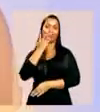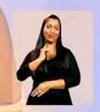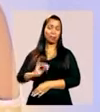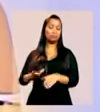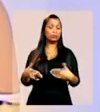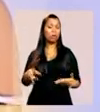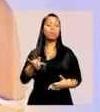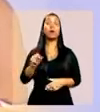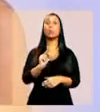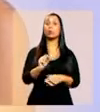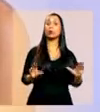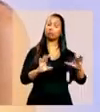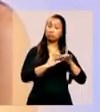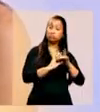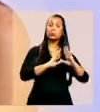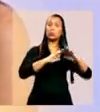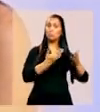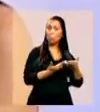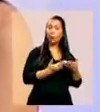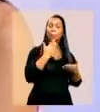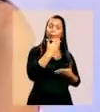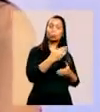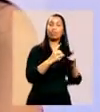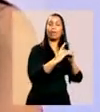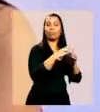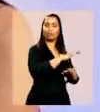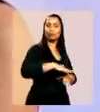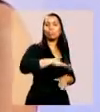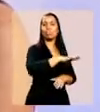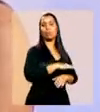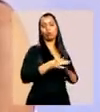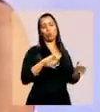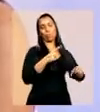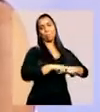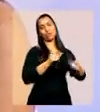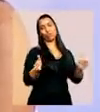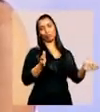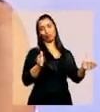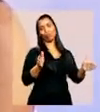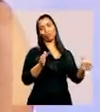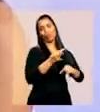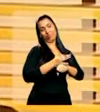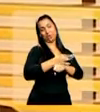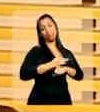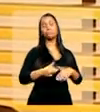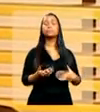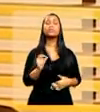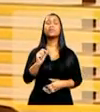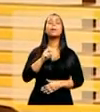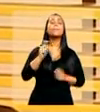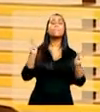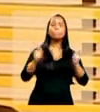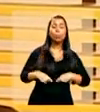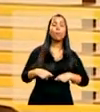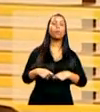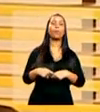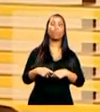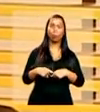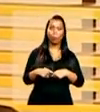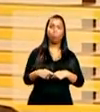criança, então ela vai recorrer à unidade escolar para pedir esse atendimento no período de recesso. E quem pode ter acesso a esse